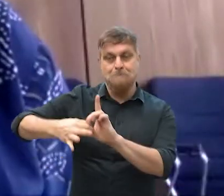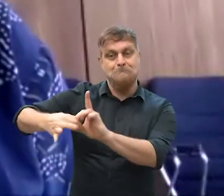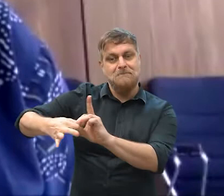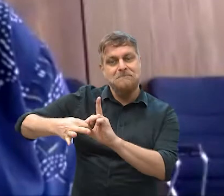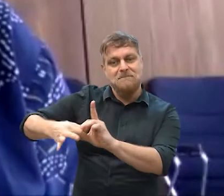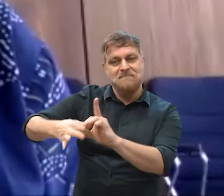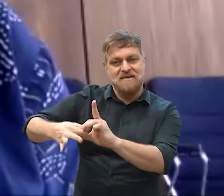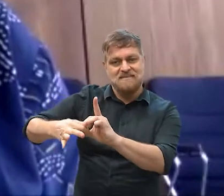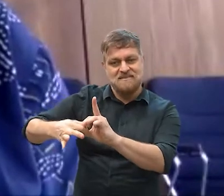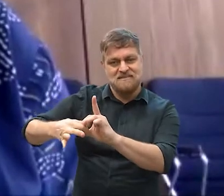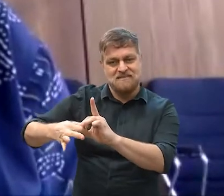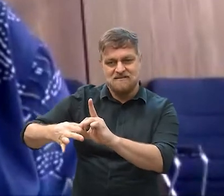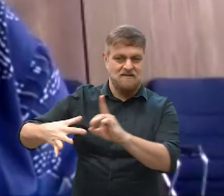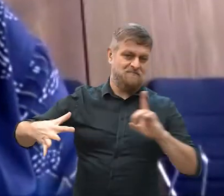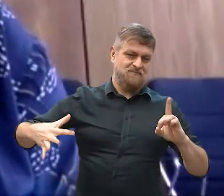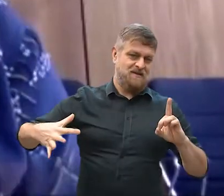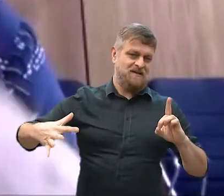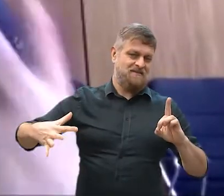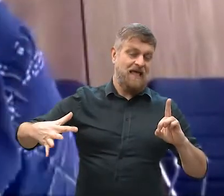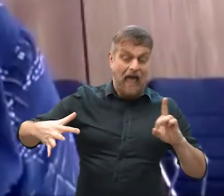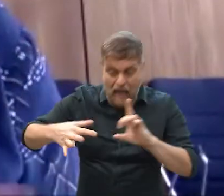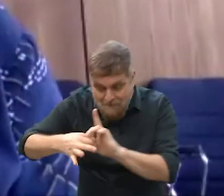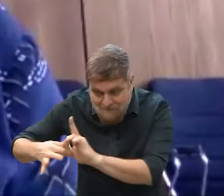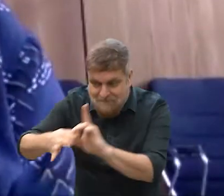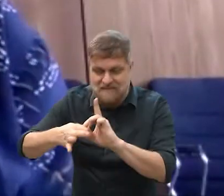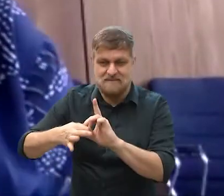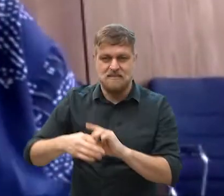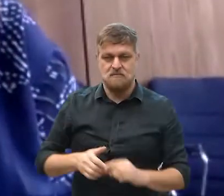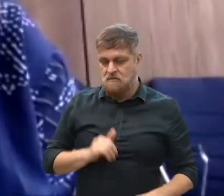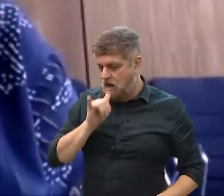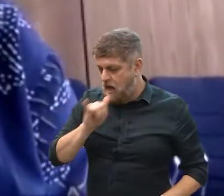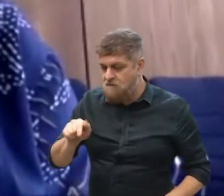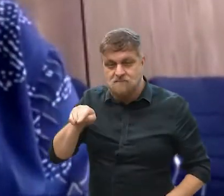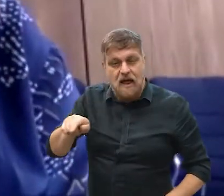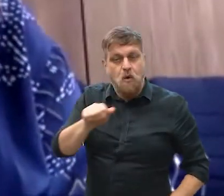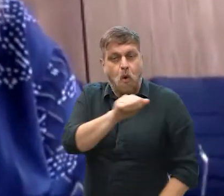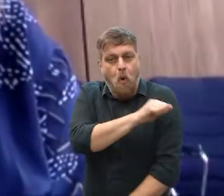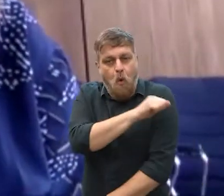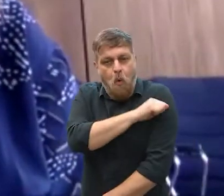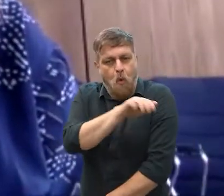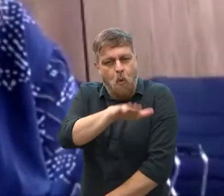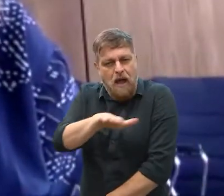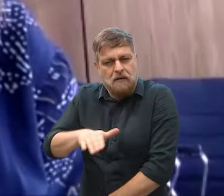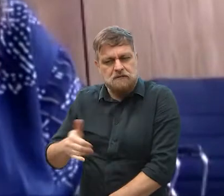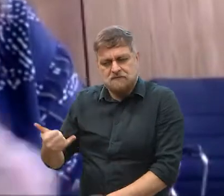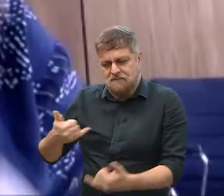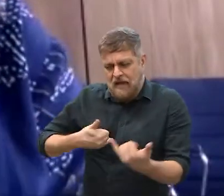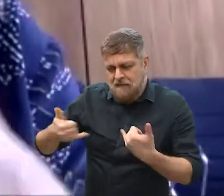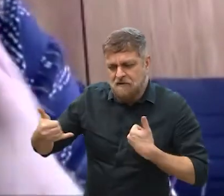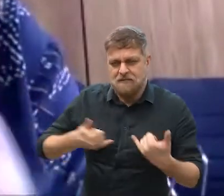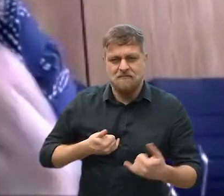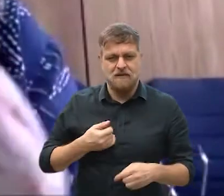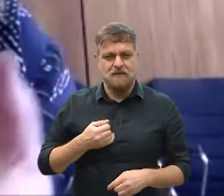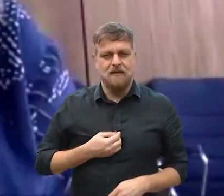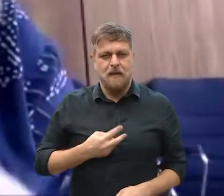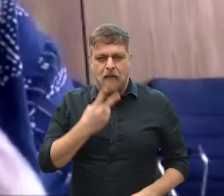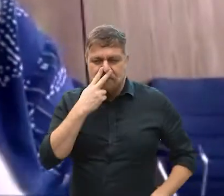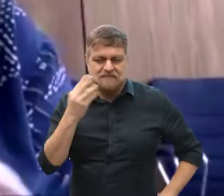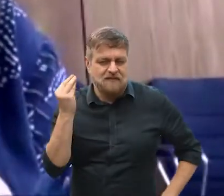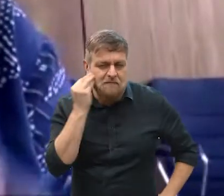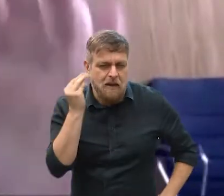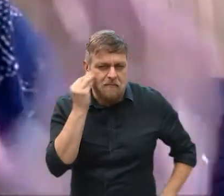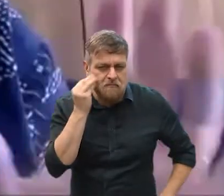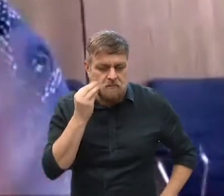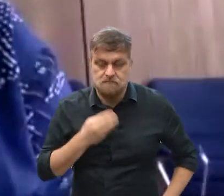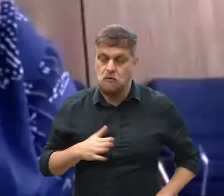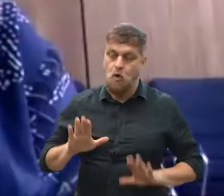eu É sempre falo, verdade. tem muito receio, né, que os alunos eles sempre falavam, ficavam me testando ali, querendo